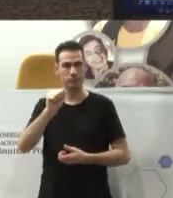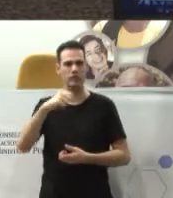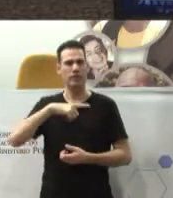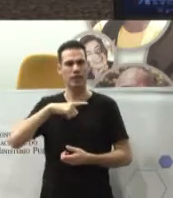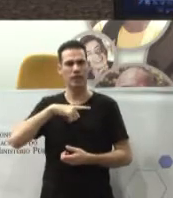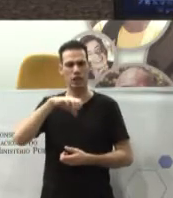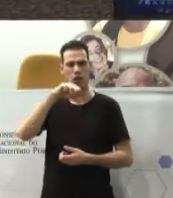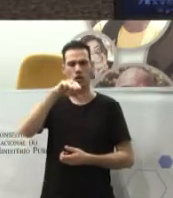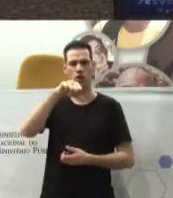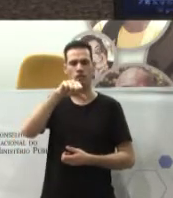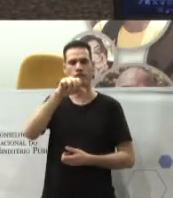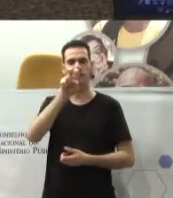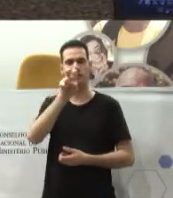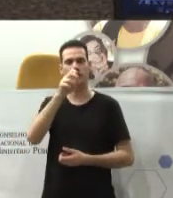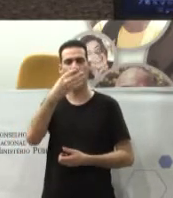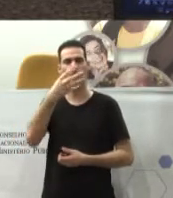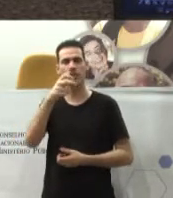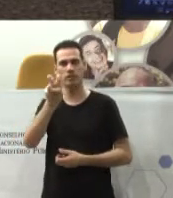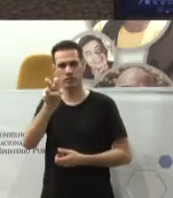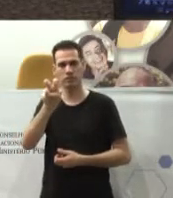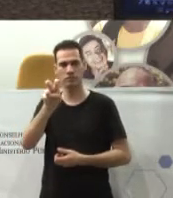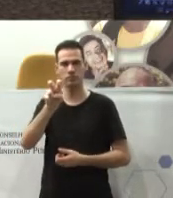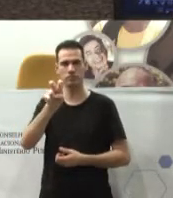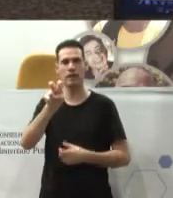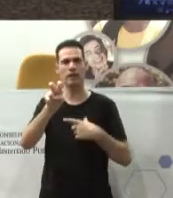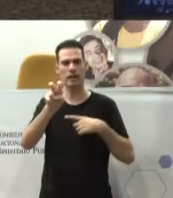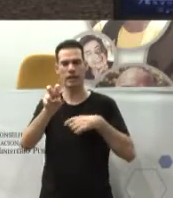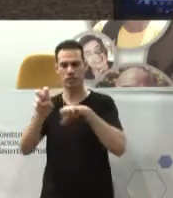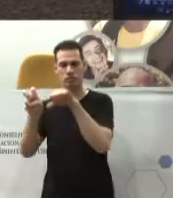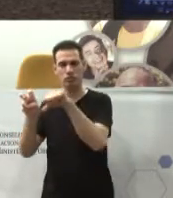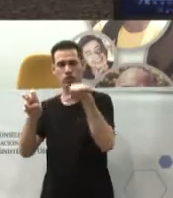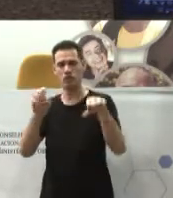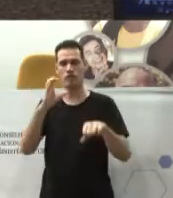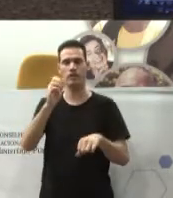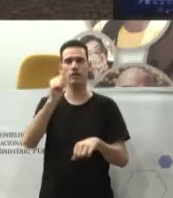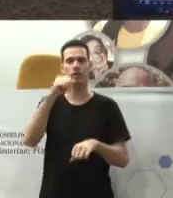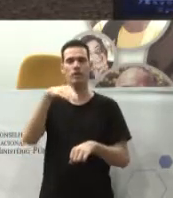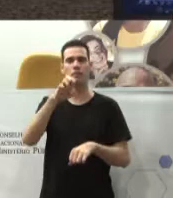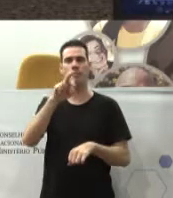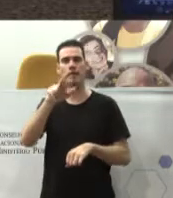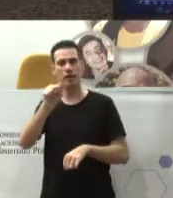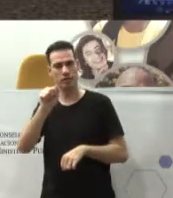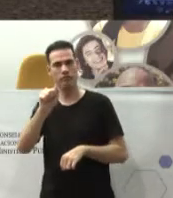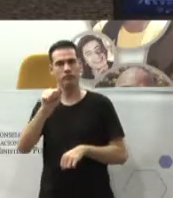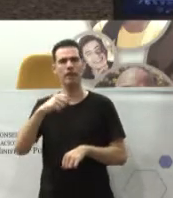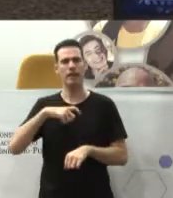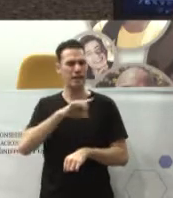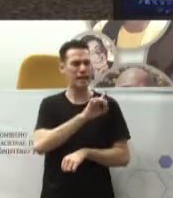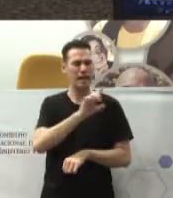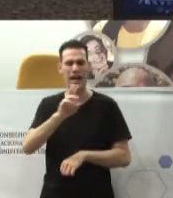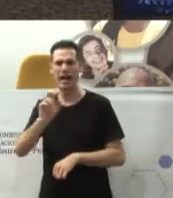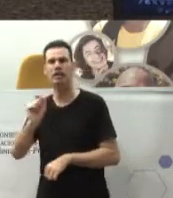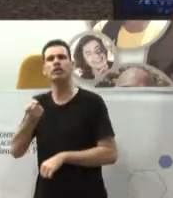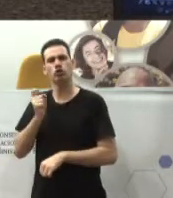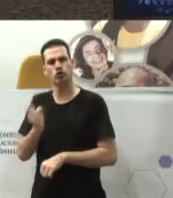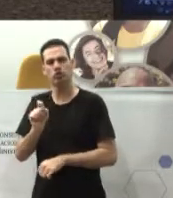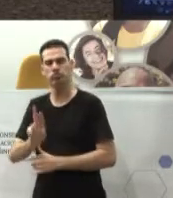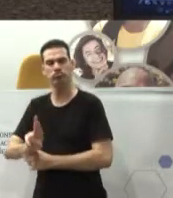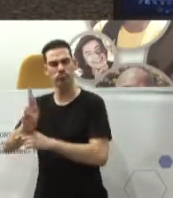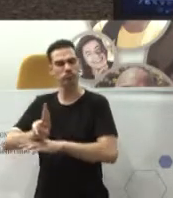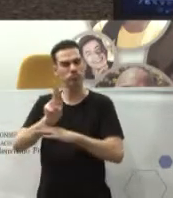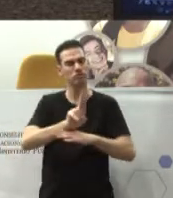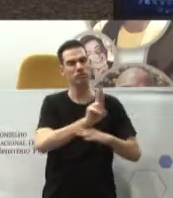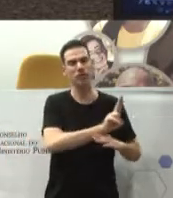9545, decidindo a matéria. Pô, são 9 câmaras. E cada esfaga a cabeça de juiz e bunda de criança, você nunca sabe o que tem